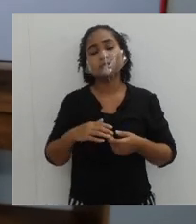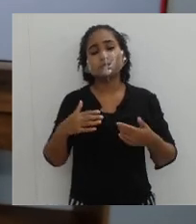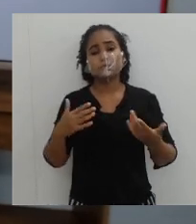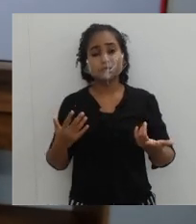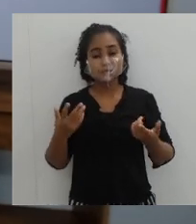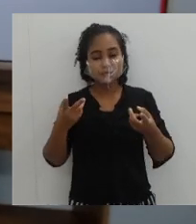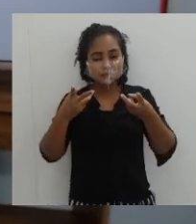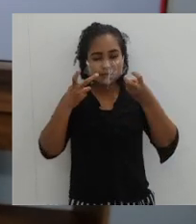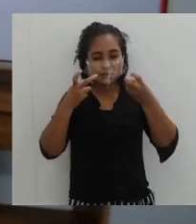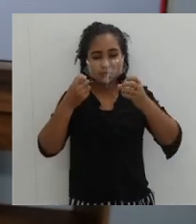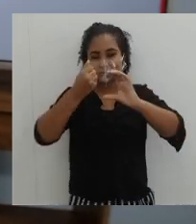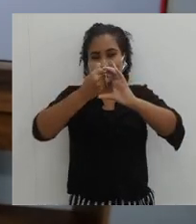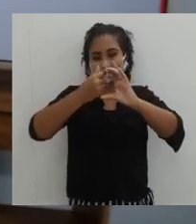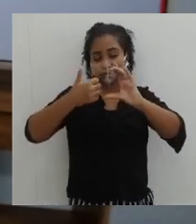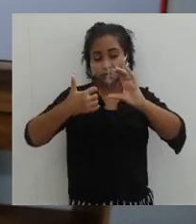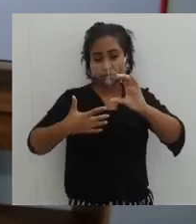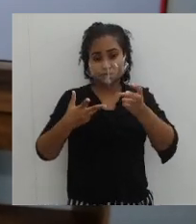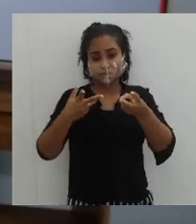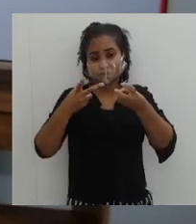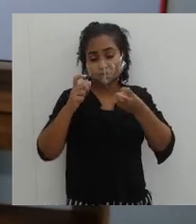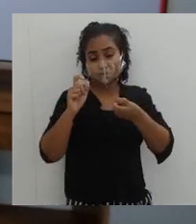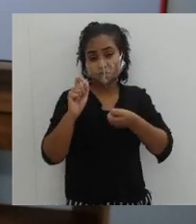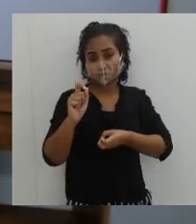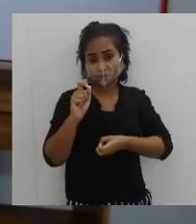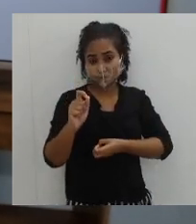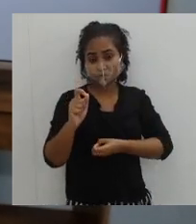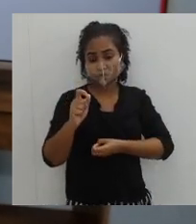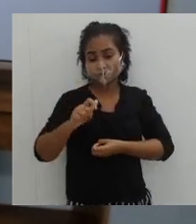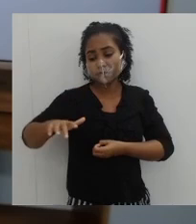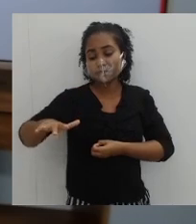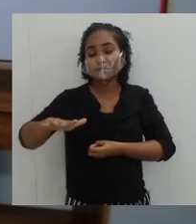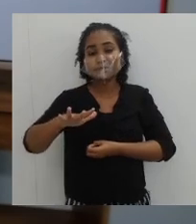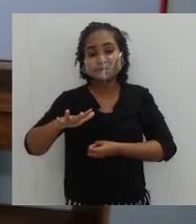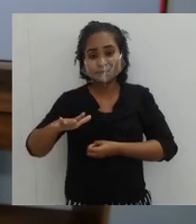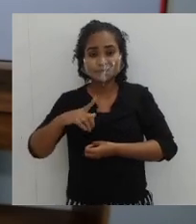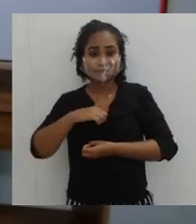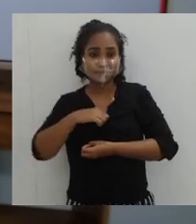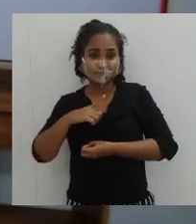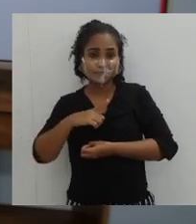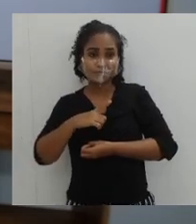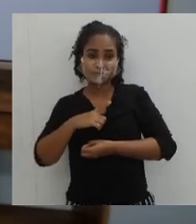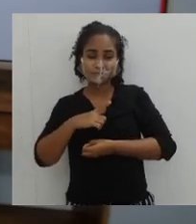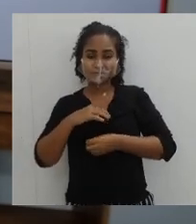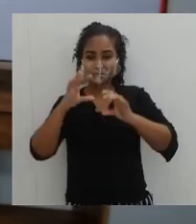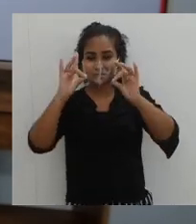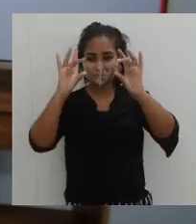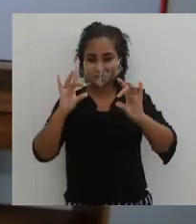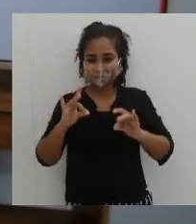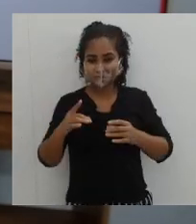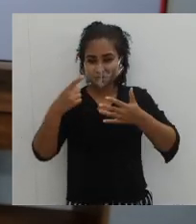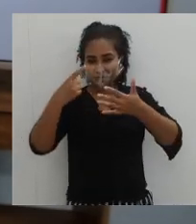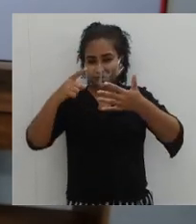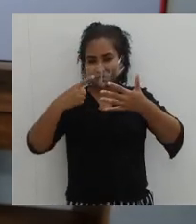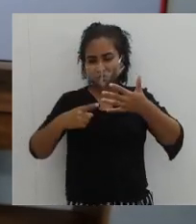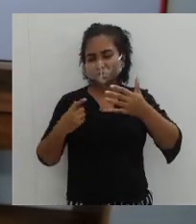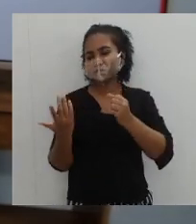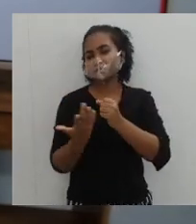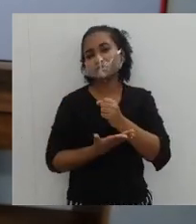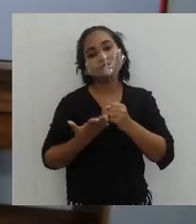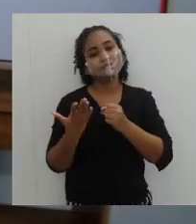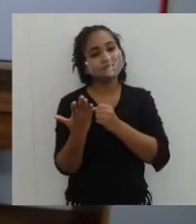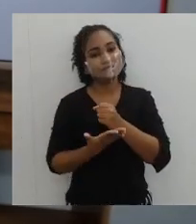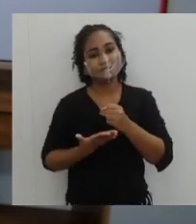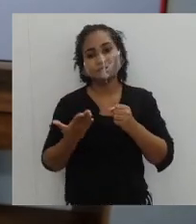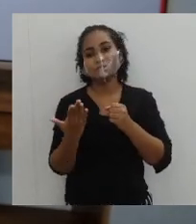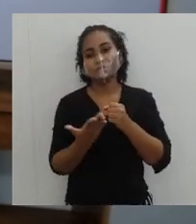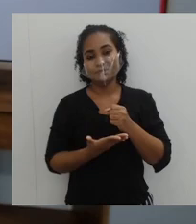com isso, nós sabemos que numa população, esses pontos aqui são